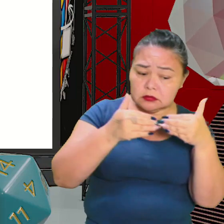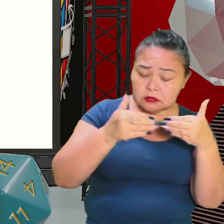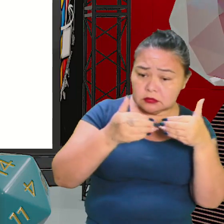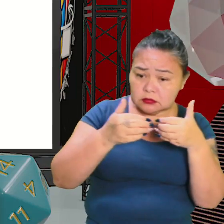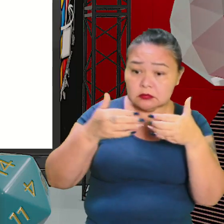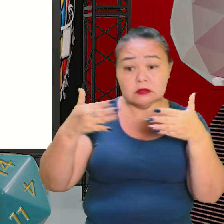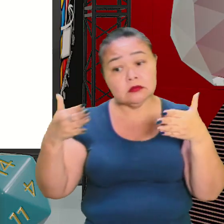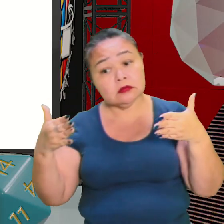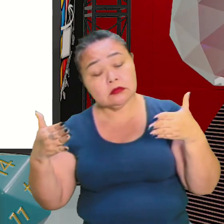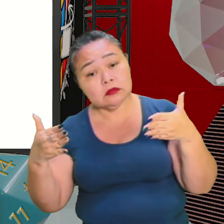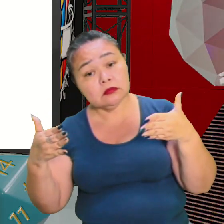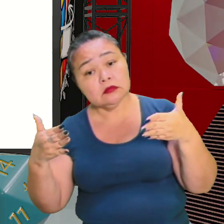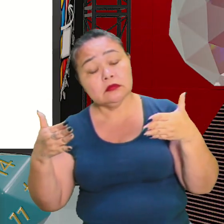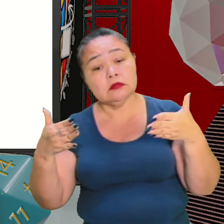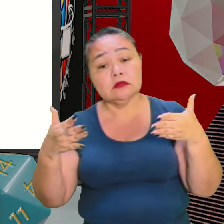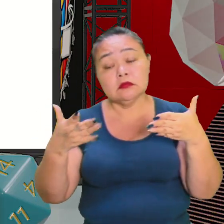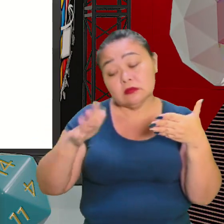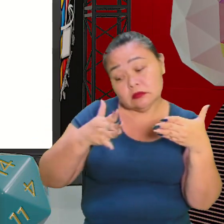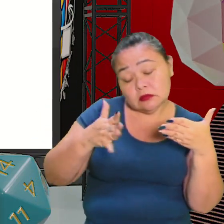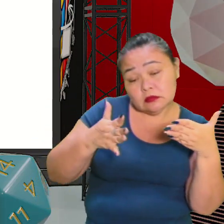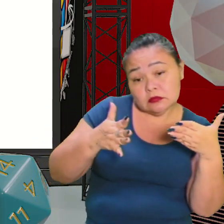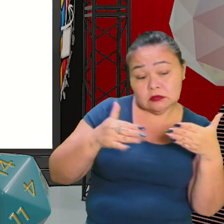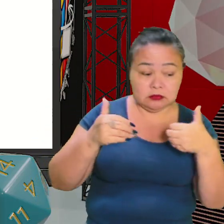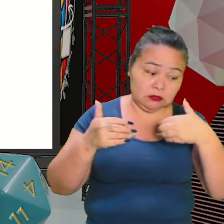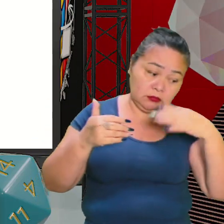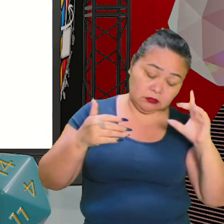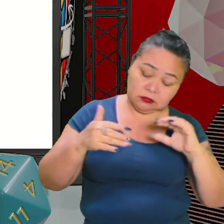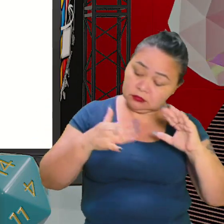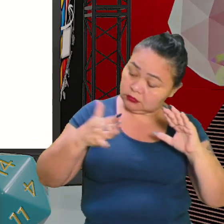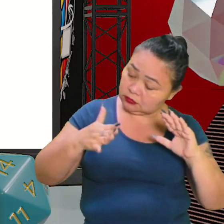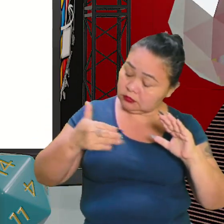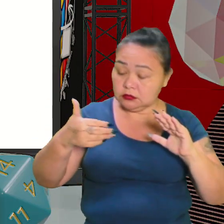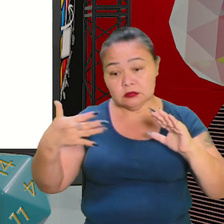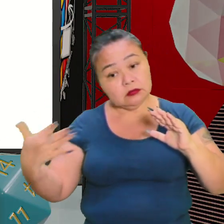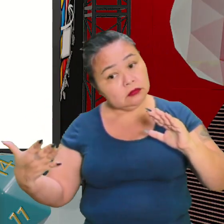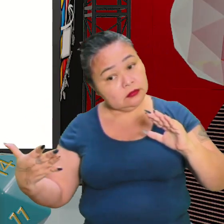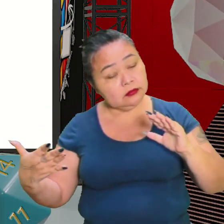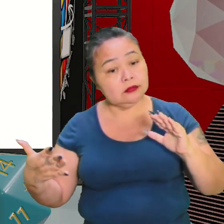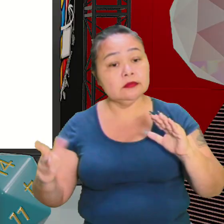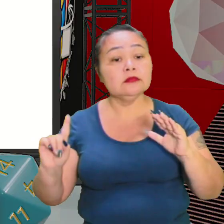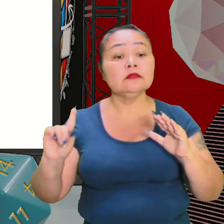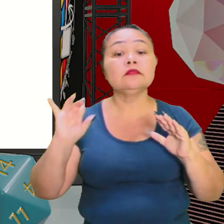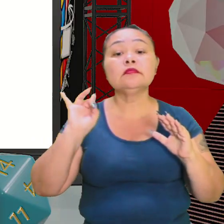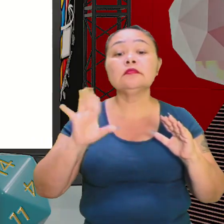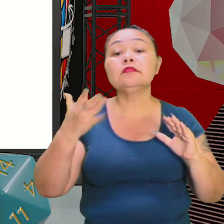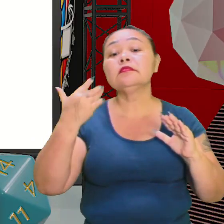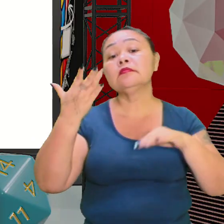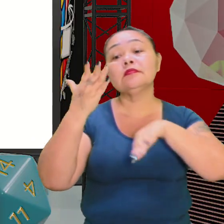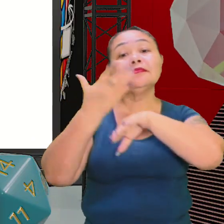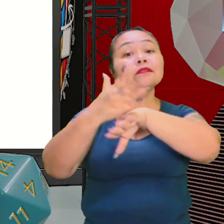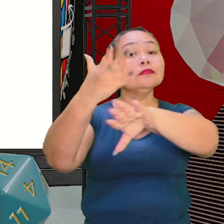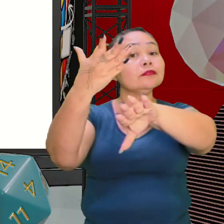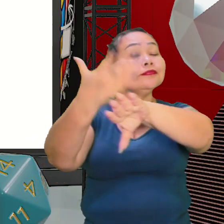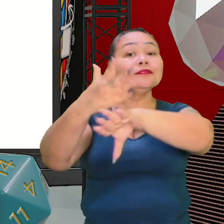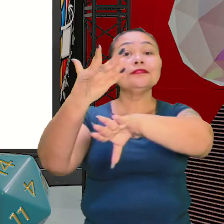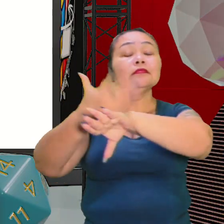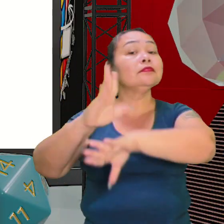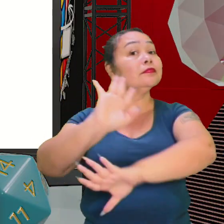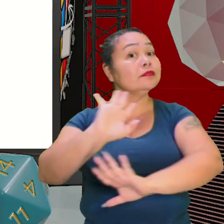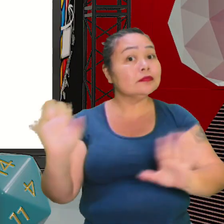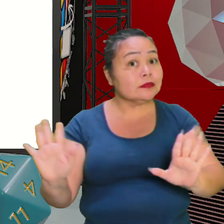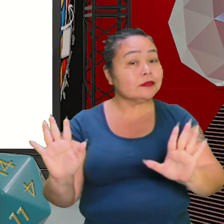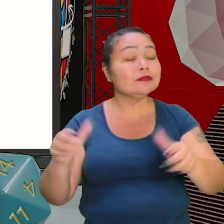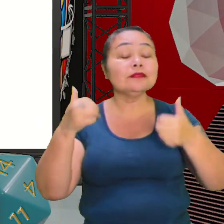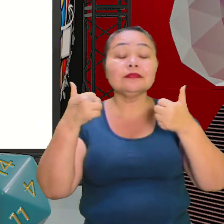fechado, um intervalo aberto, um semiaberto à direita, um semiaberto à esquerda. Só para você treinar